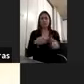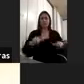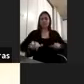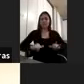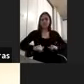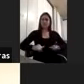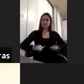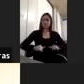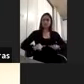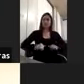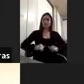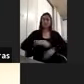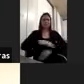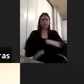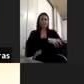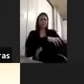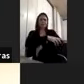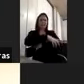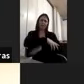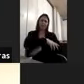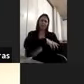vai ter que fazer uma nova cirurgia para